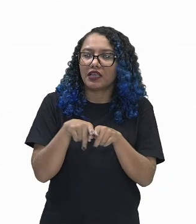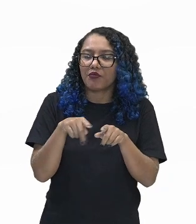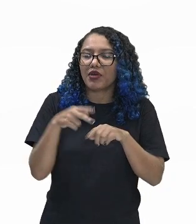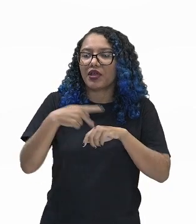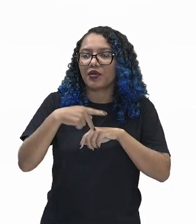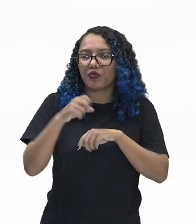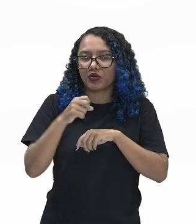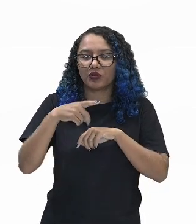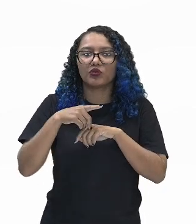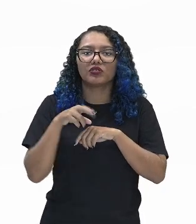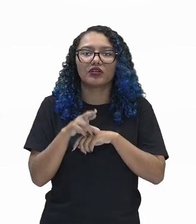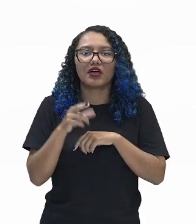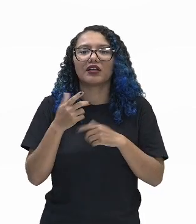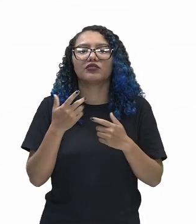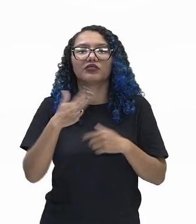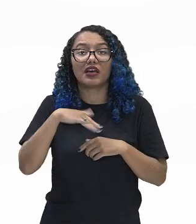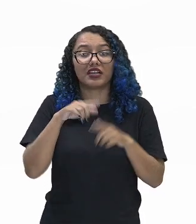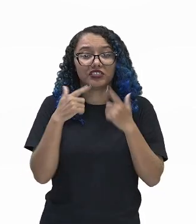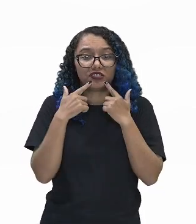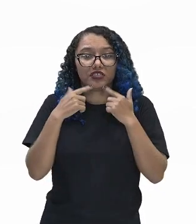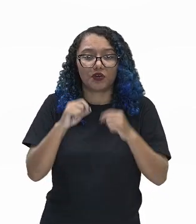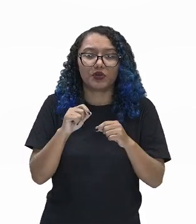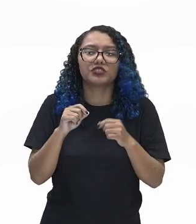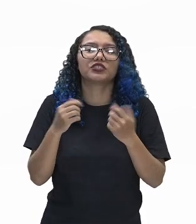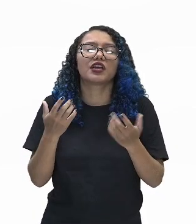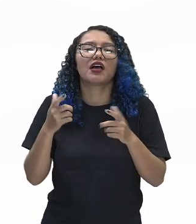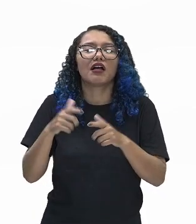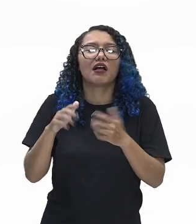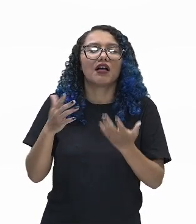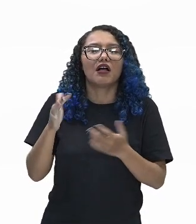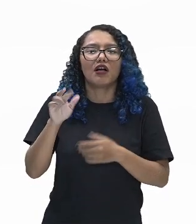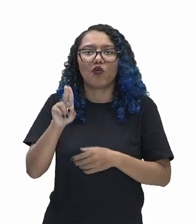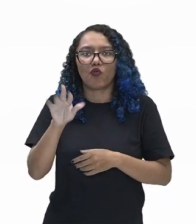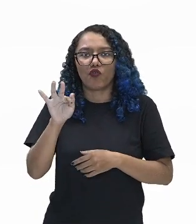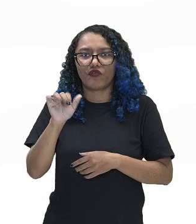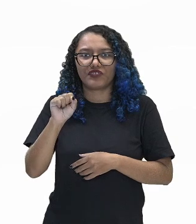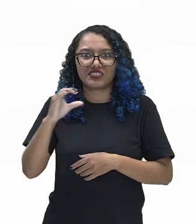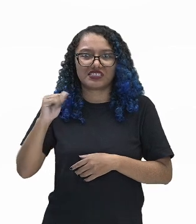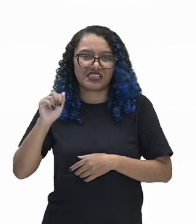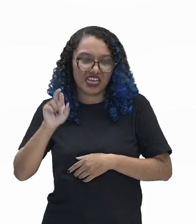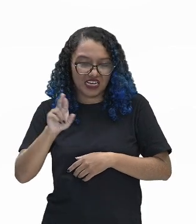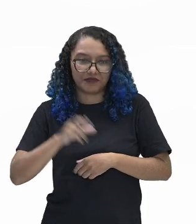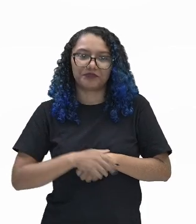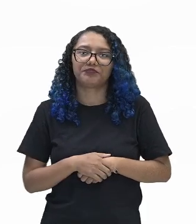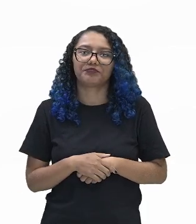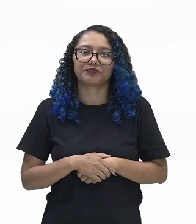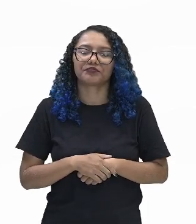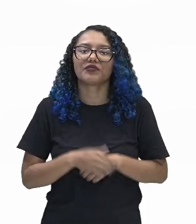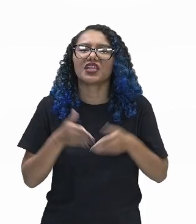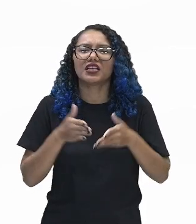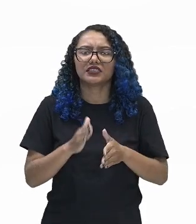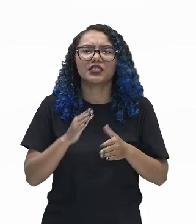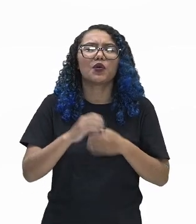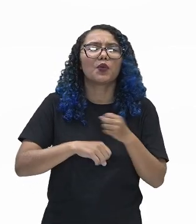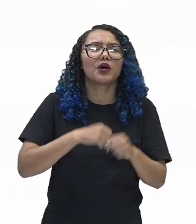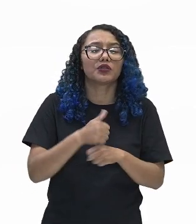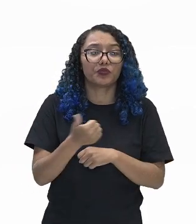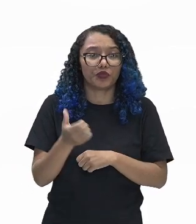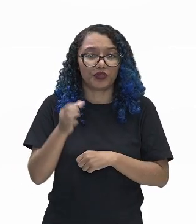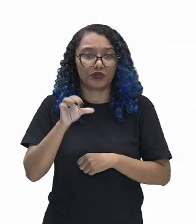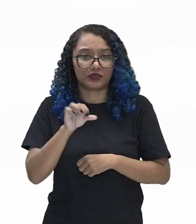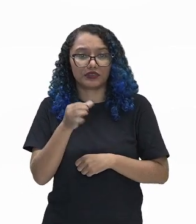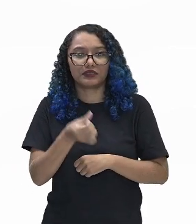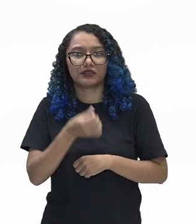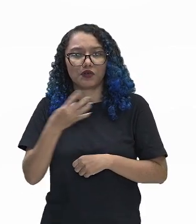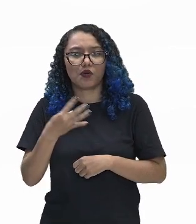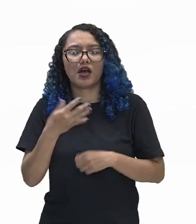pela Universidade Federal de São Carlos. Continuando, nasceu em 1964 na cidade de